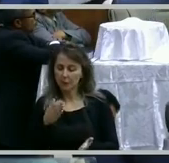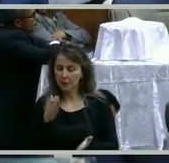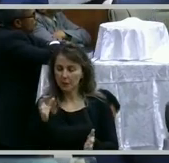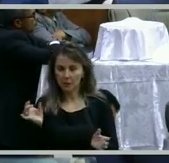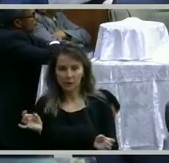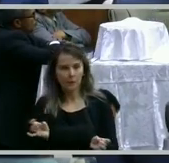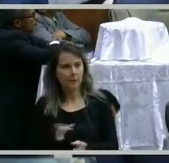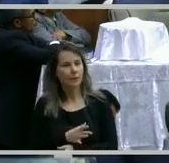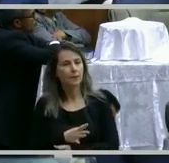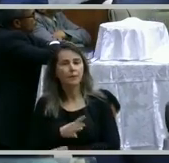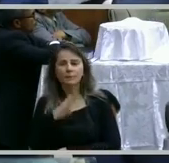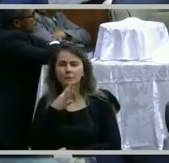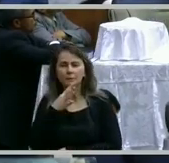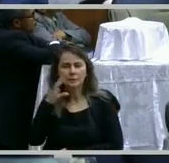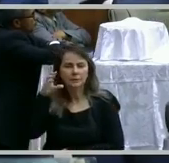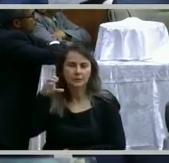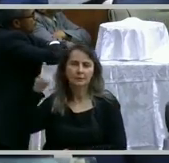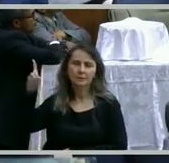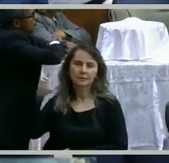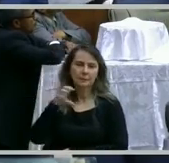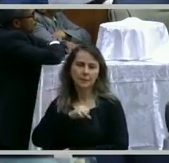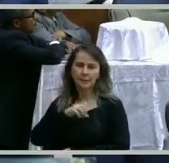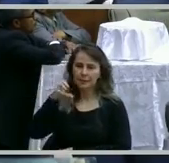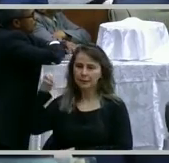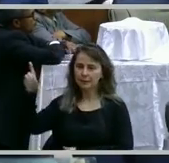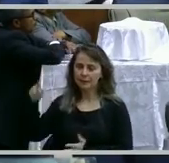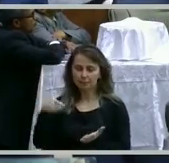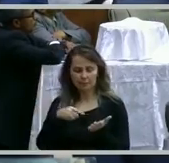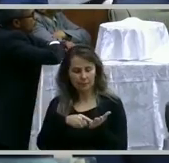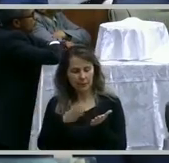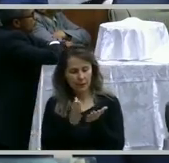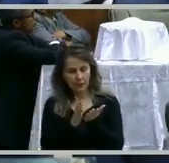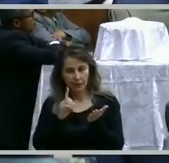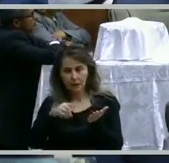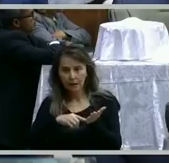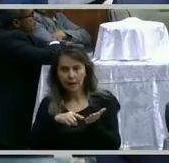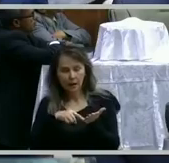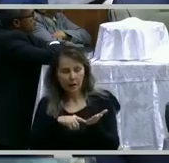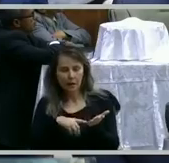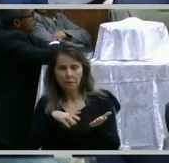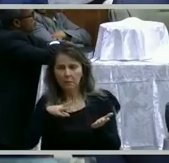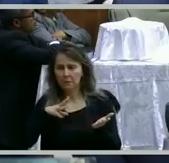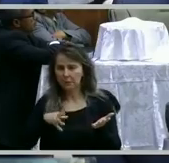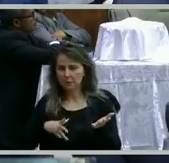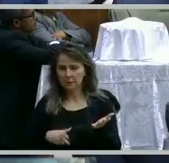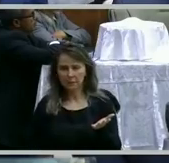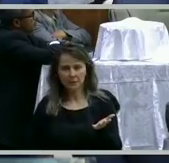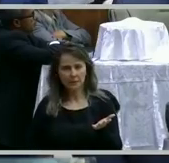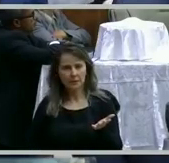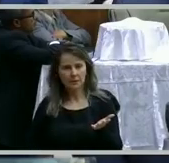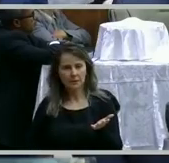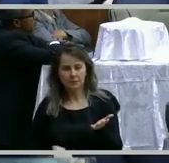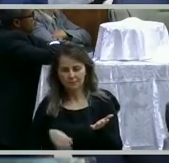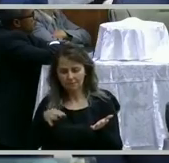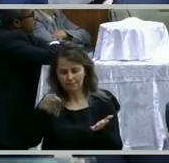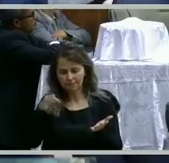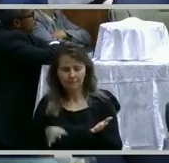conhecendo a Deus, amando a Deus. Esta palavra é pura e eficaz.